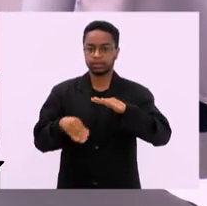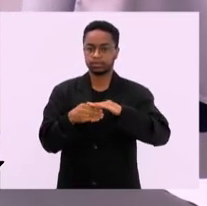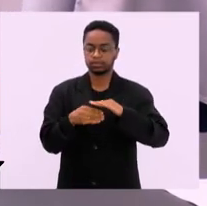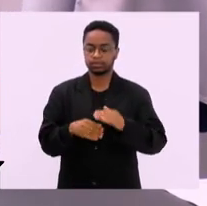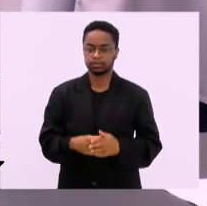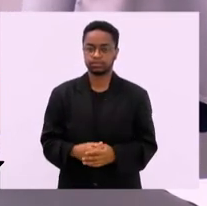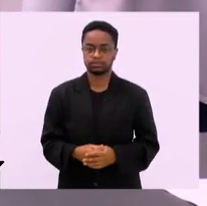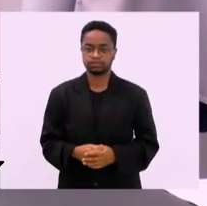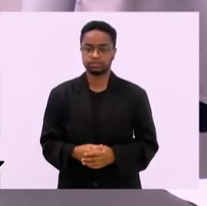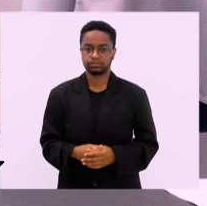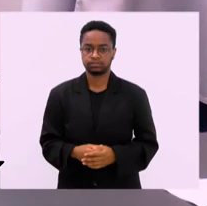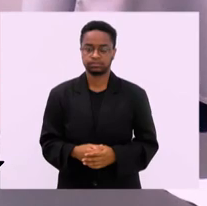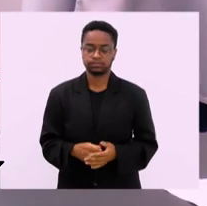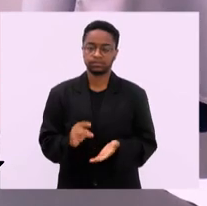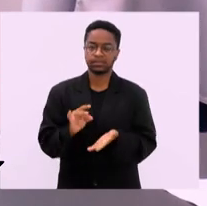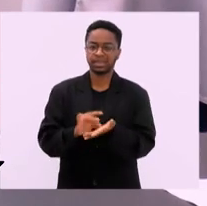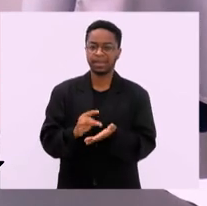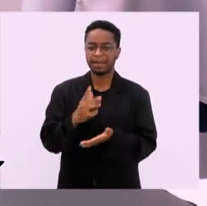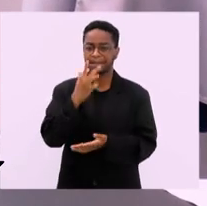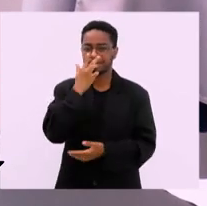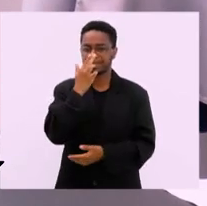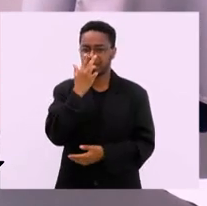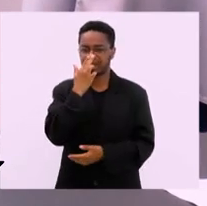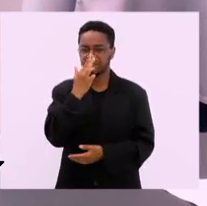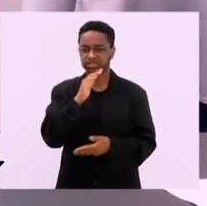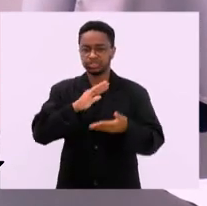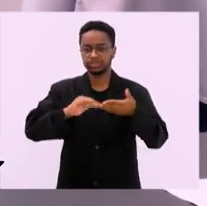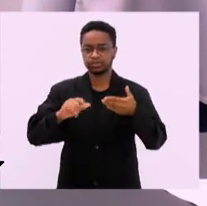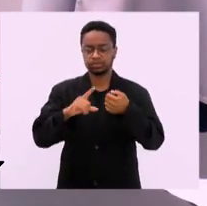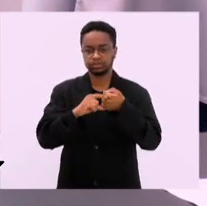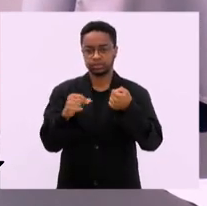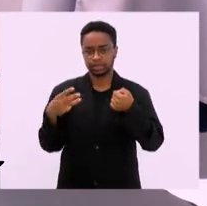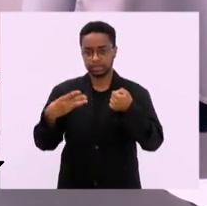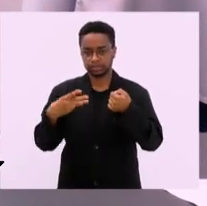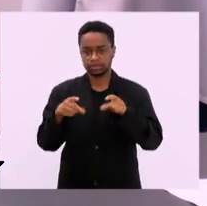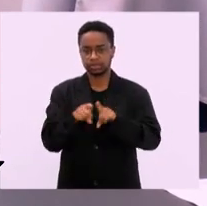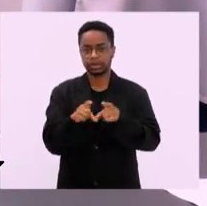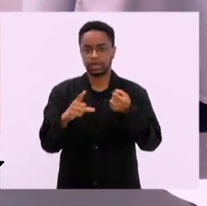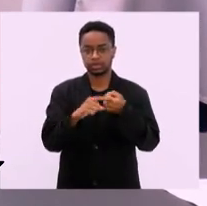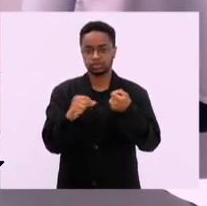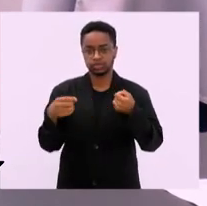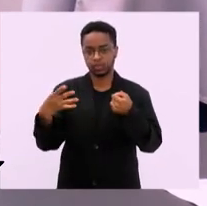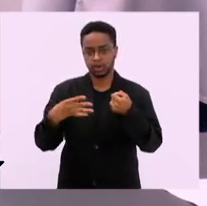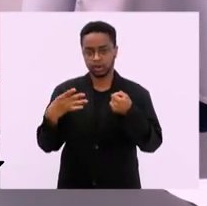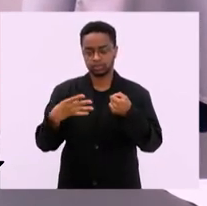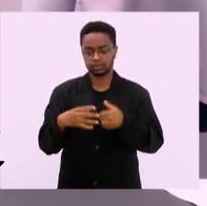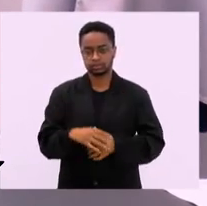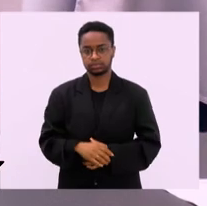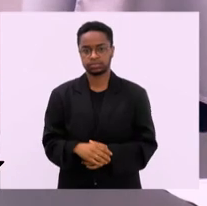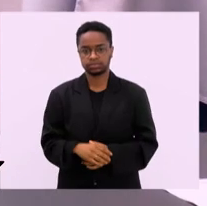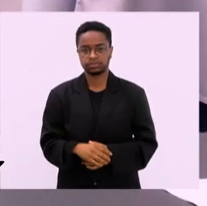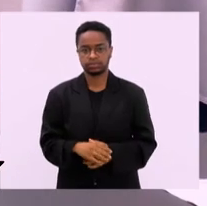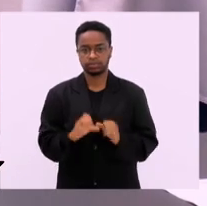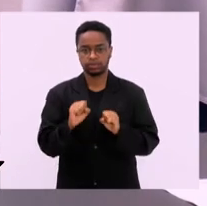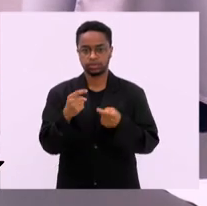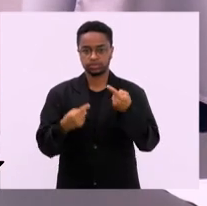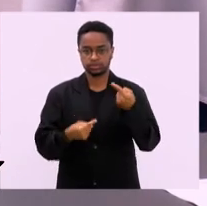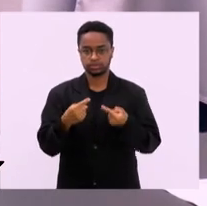emendas. Na realidade, me parece que ele suprime o artigo 3º e o artigo 4º do projeto de lei. Em